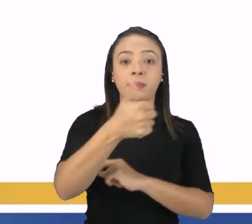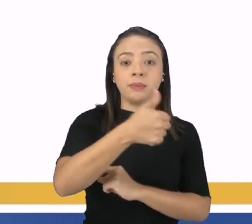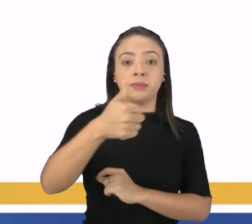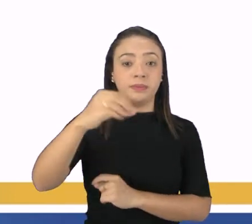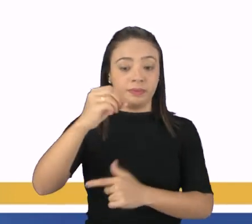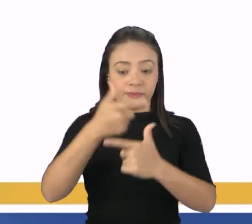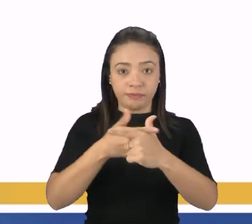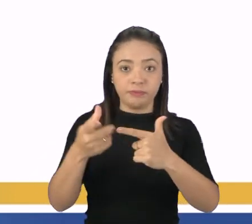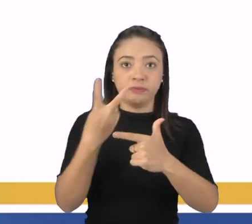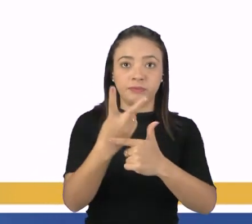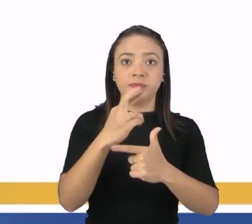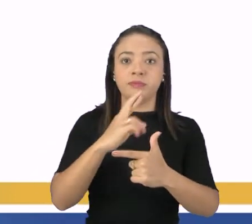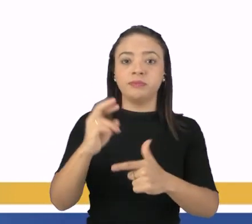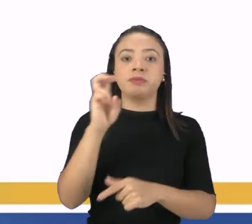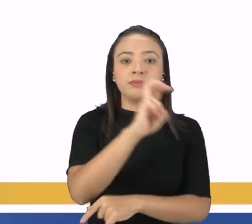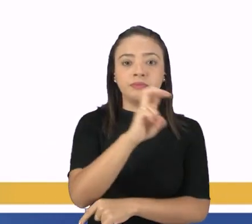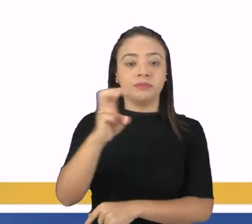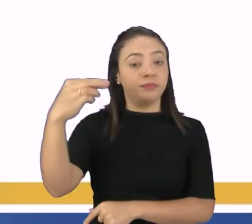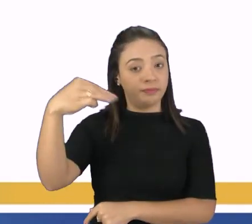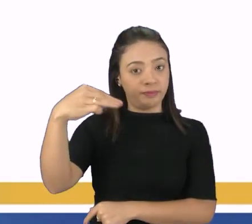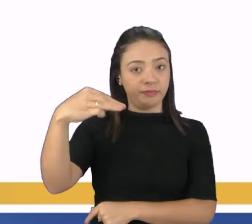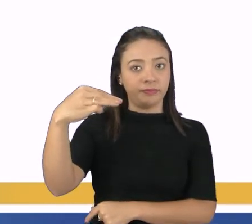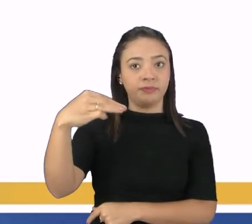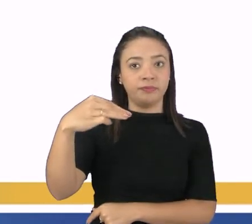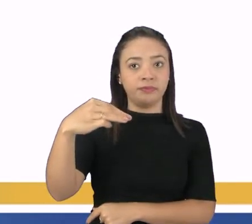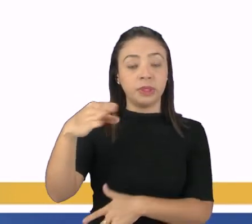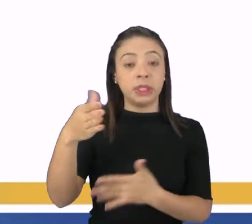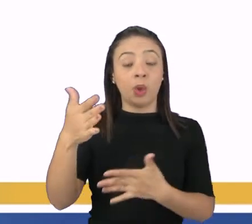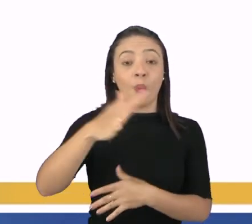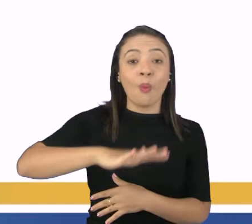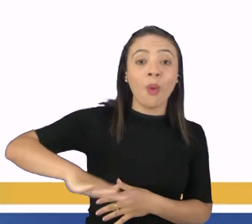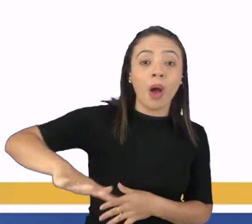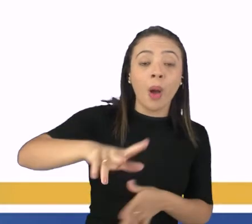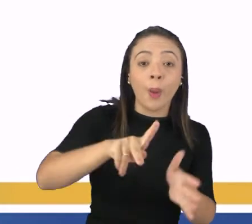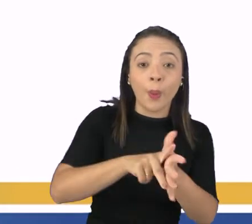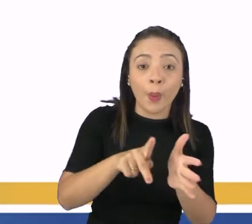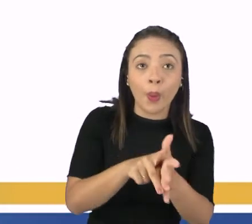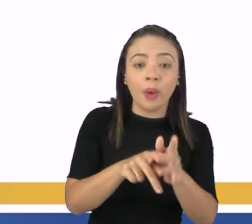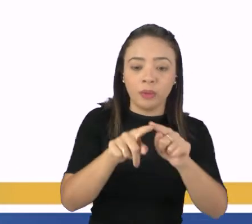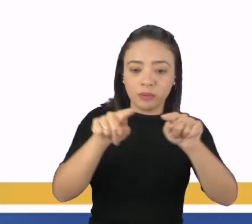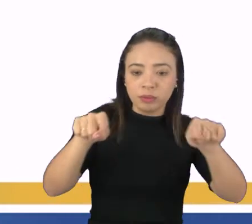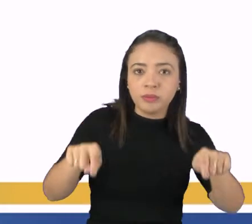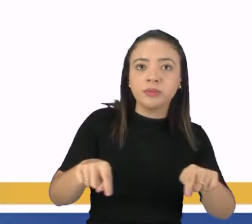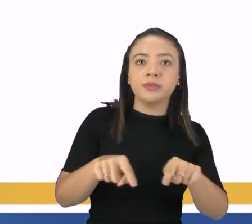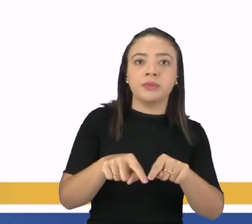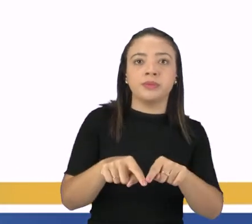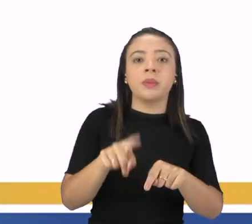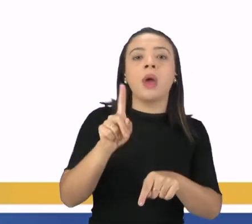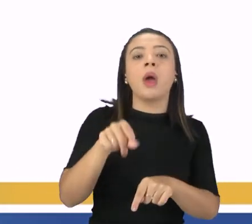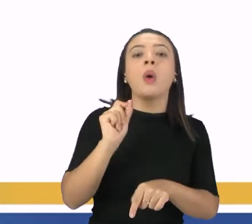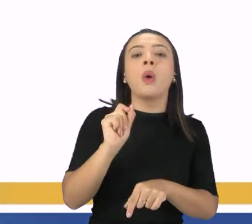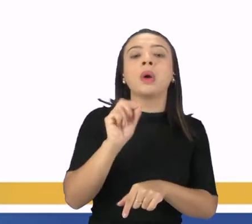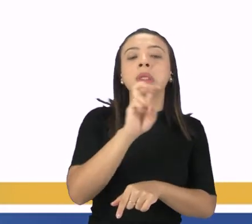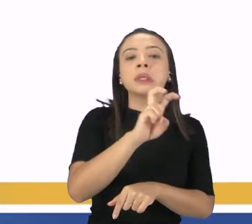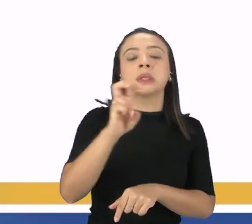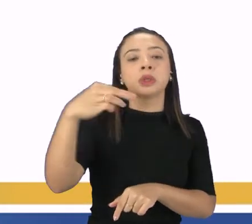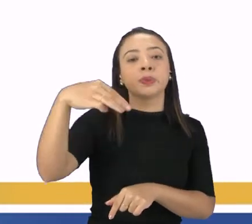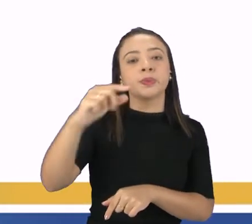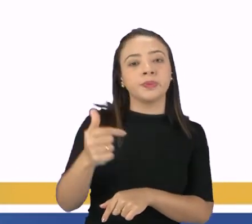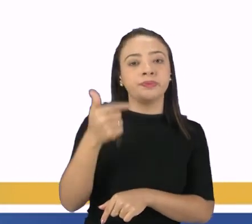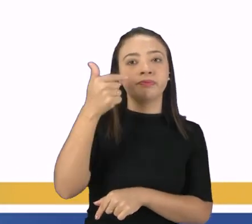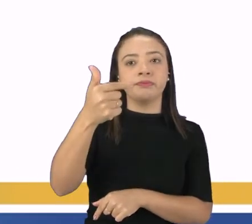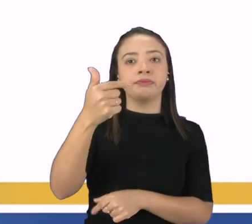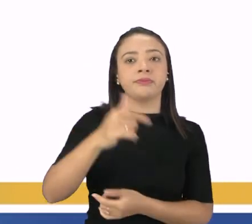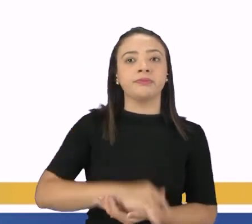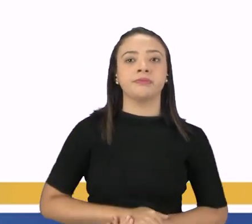para 2 é igual a 55. Portanto, a área deste terreno aí é igual a 55 metros